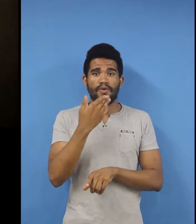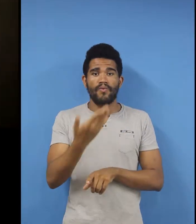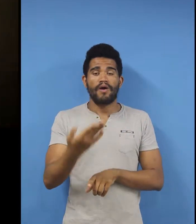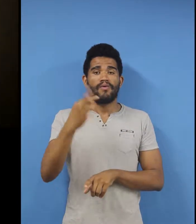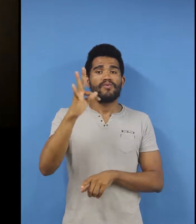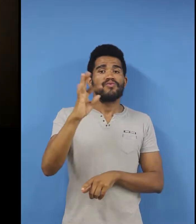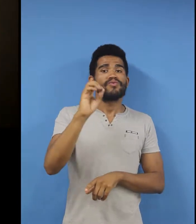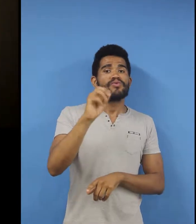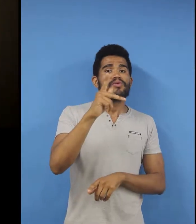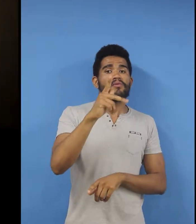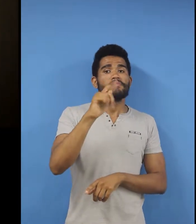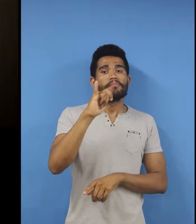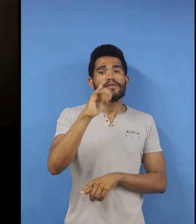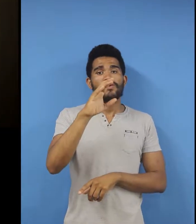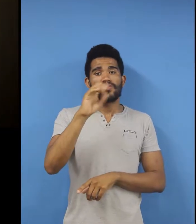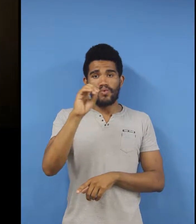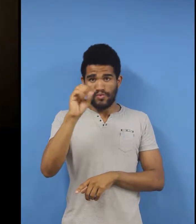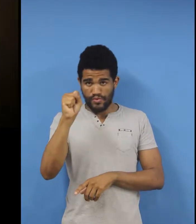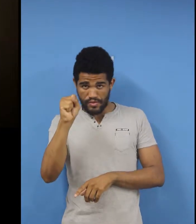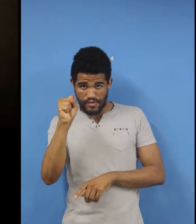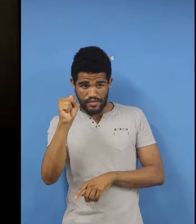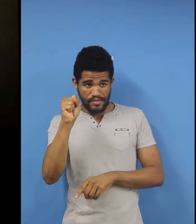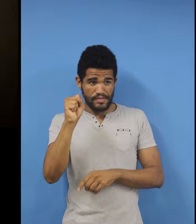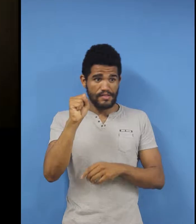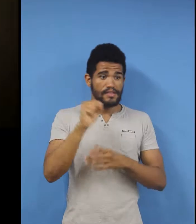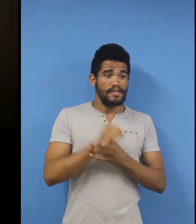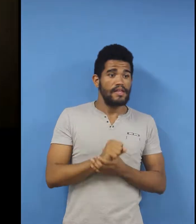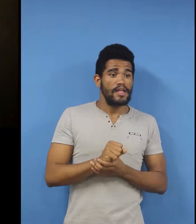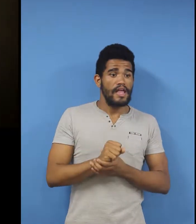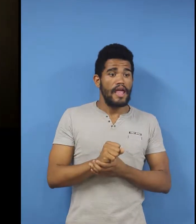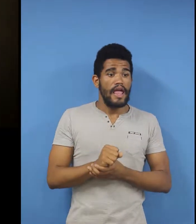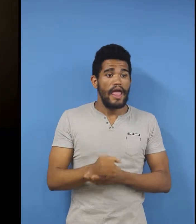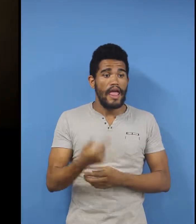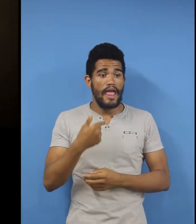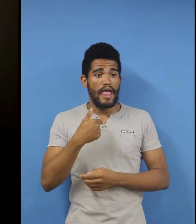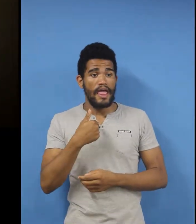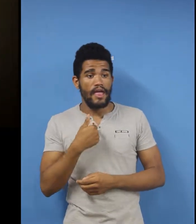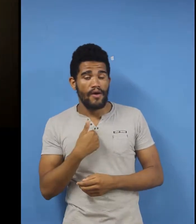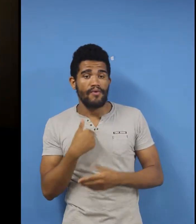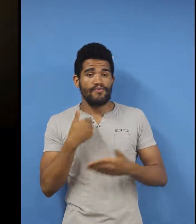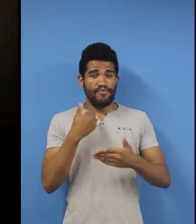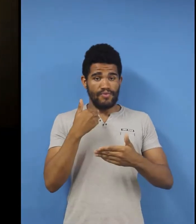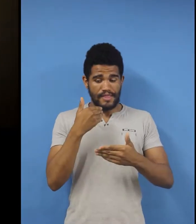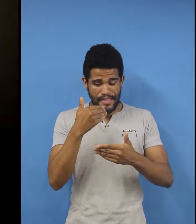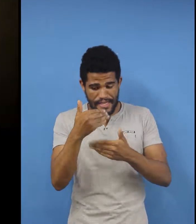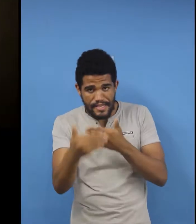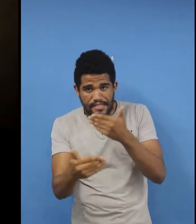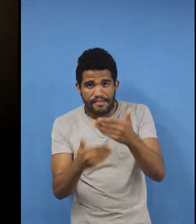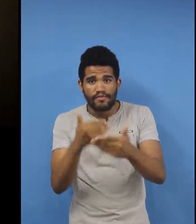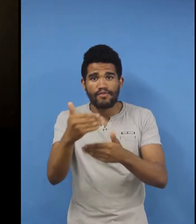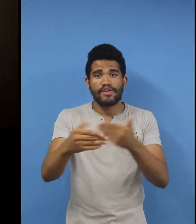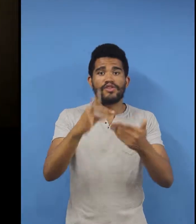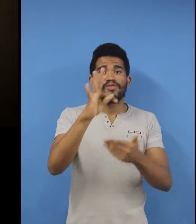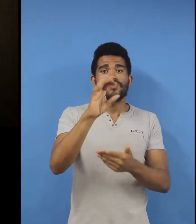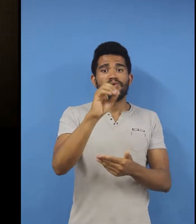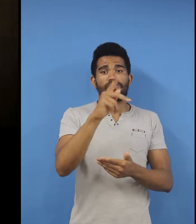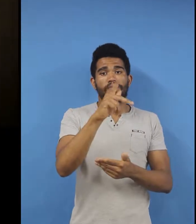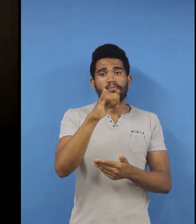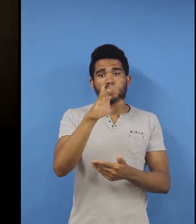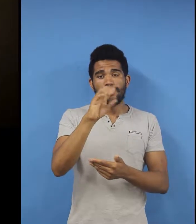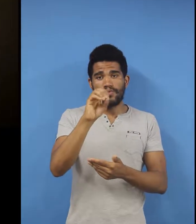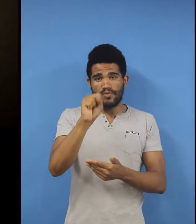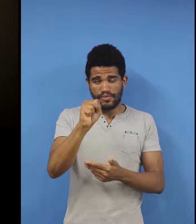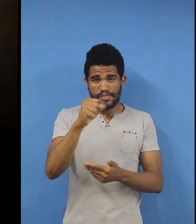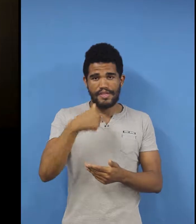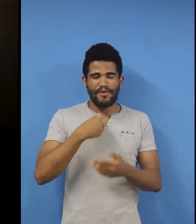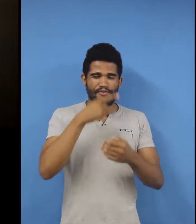os tópicos. Quer dizer, na verdade, é aqui que eu vou desenvolver os tópicos